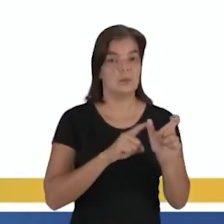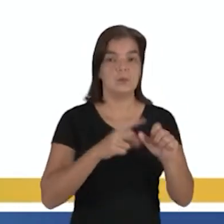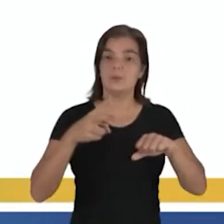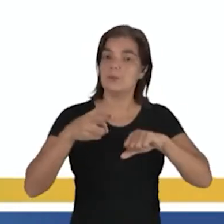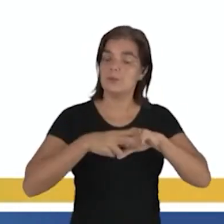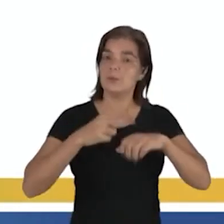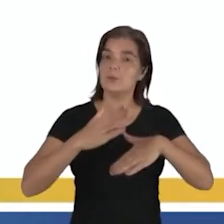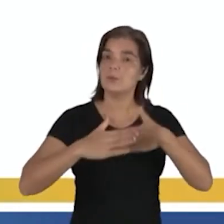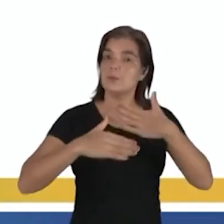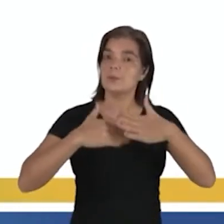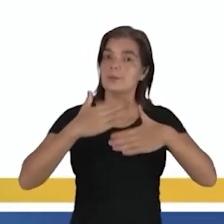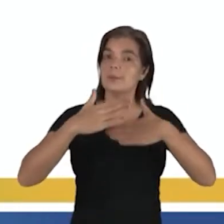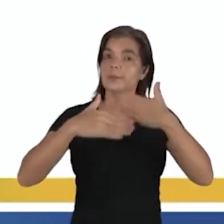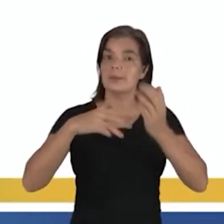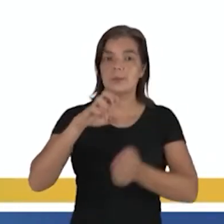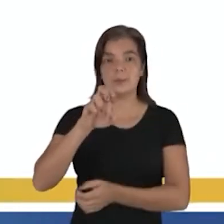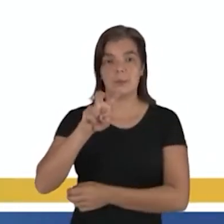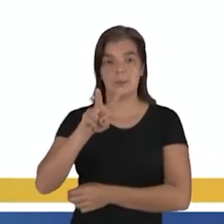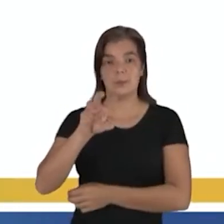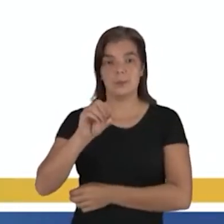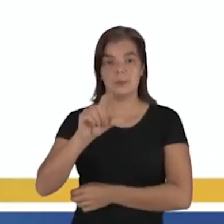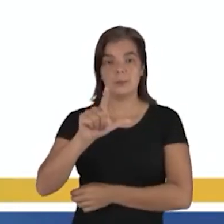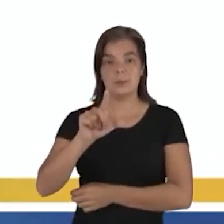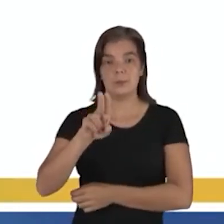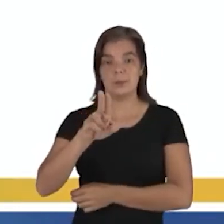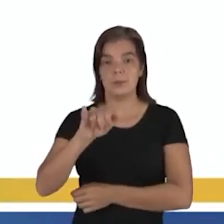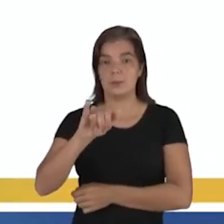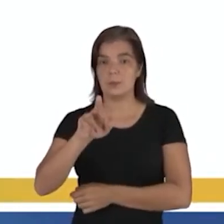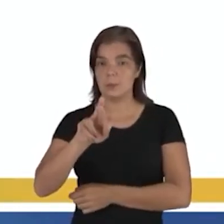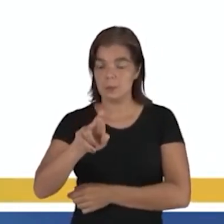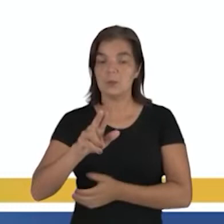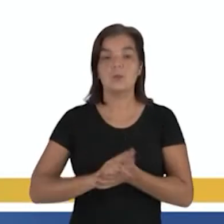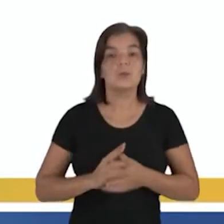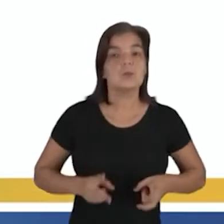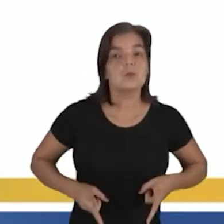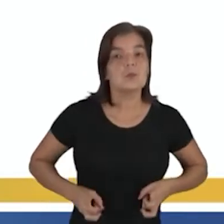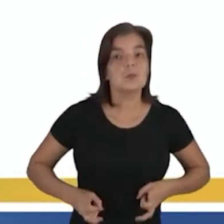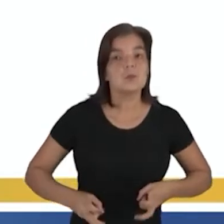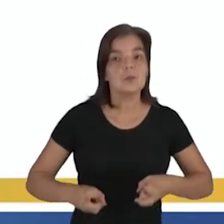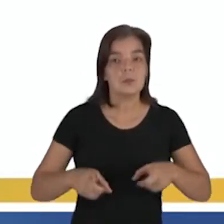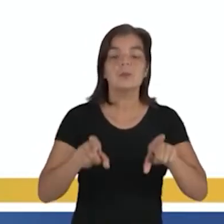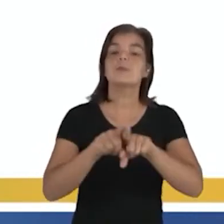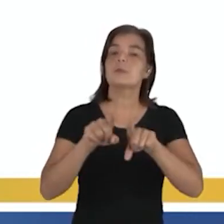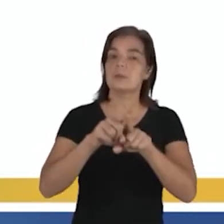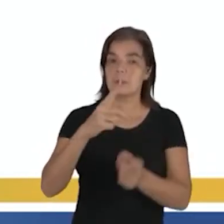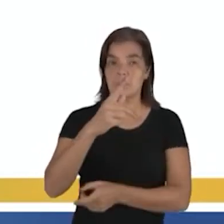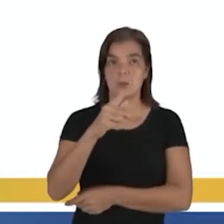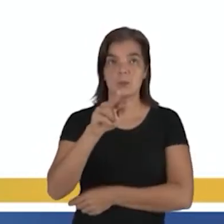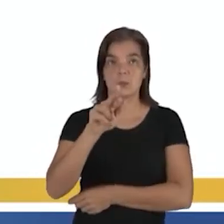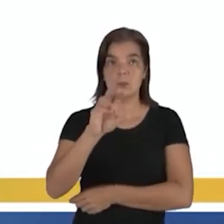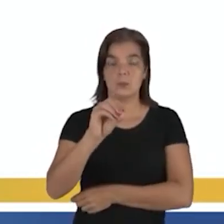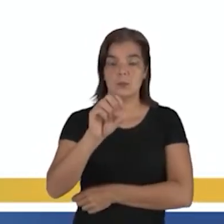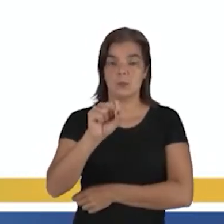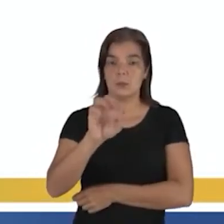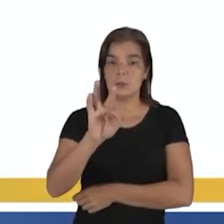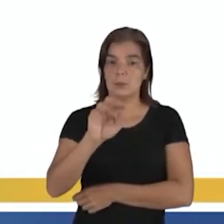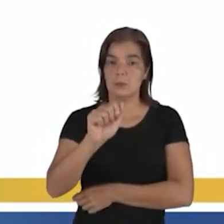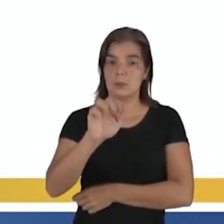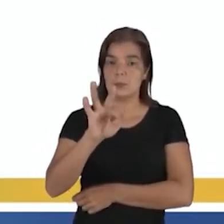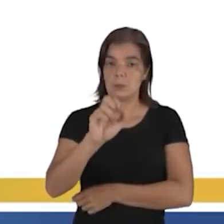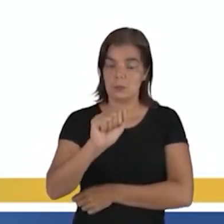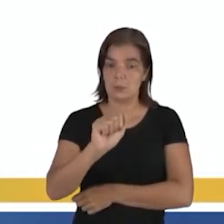verbal evolui, do verbo evoluir. O câncer de próstata evolui.